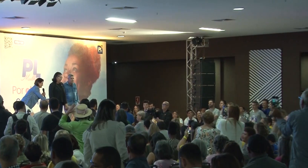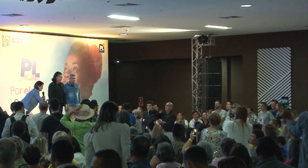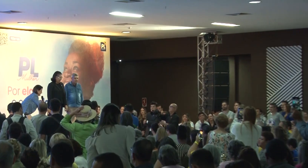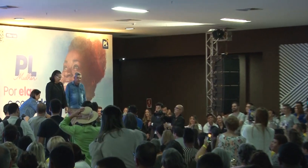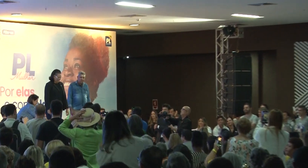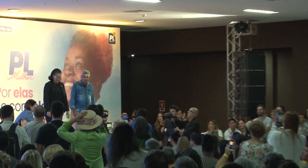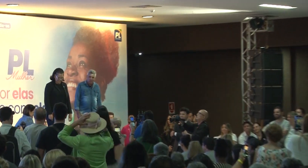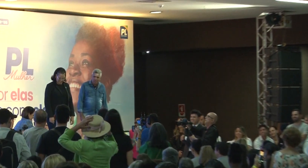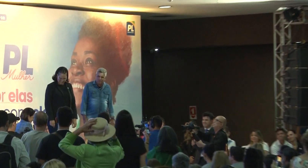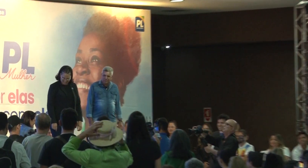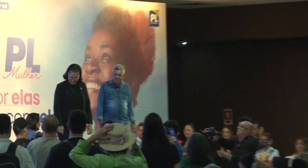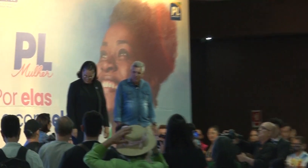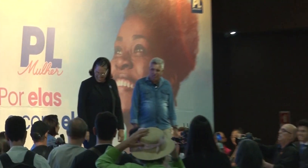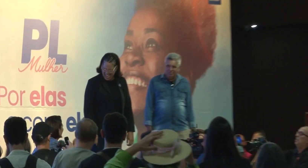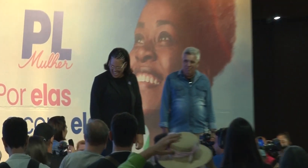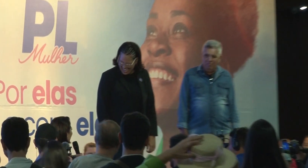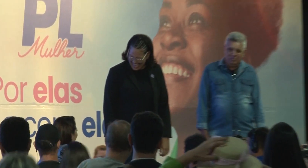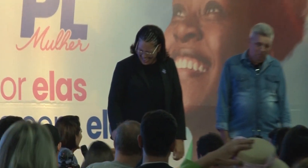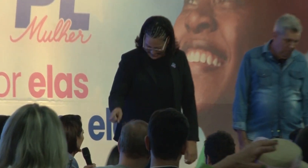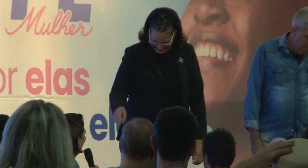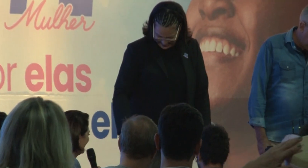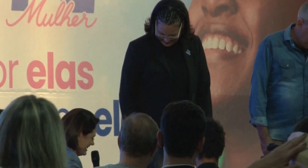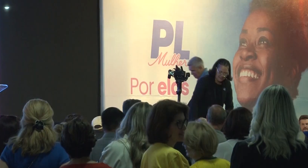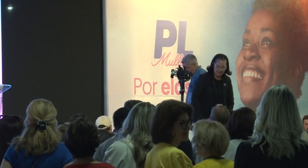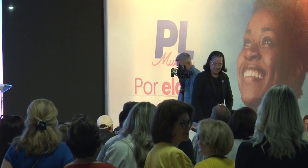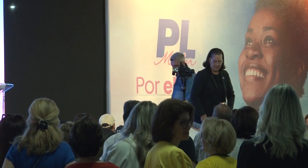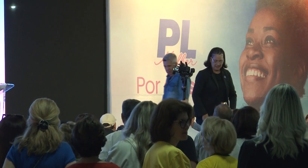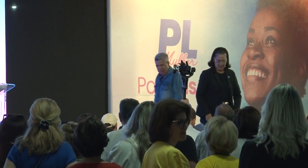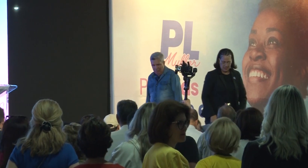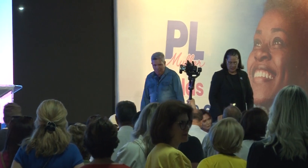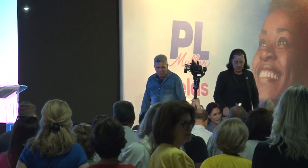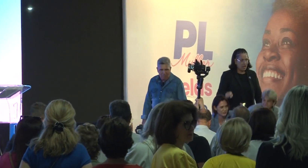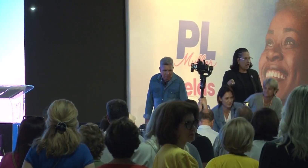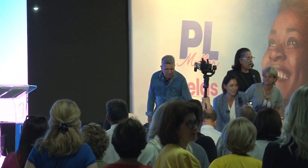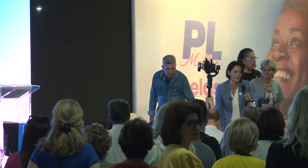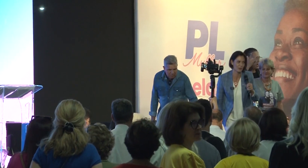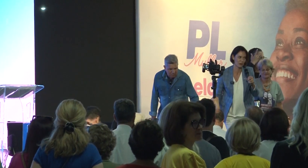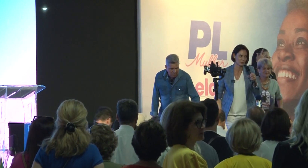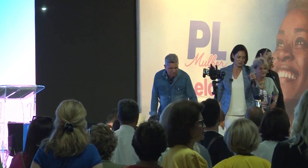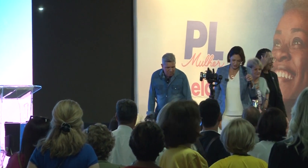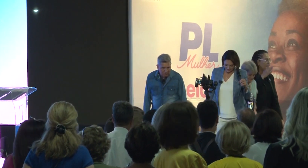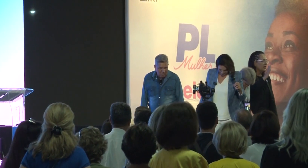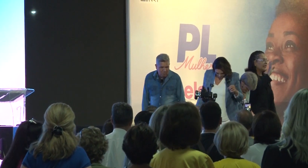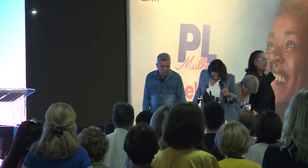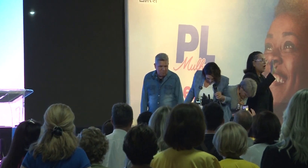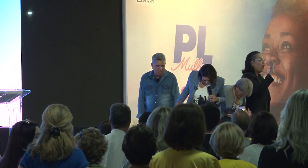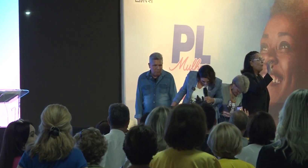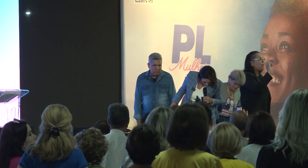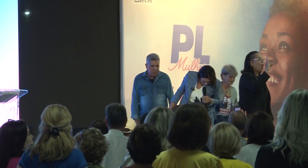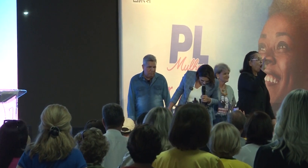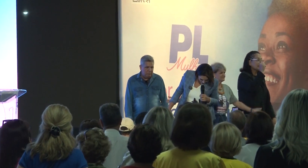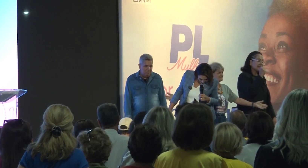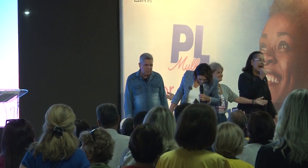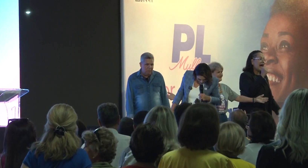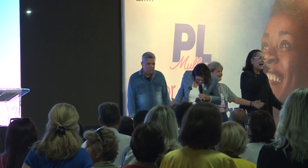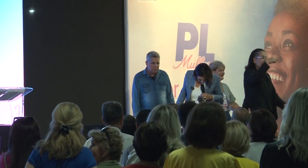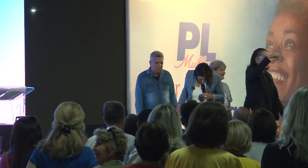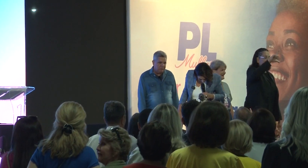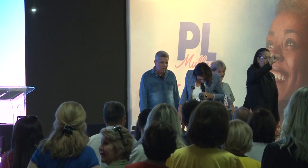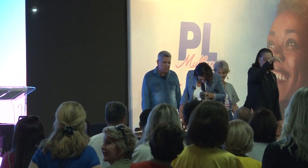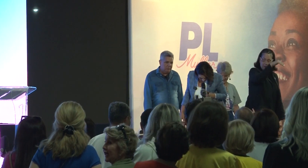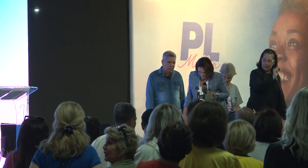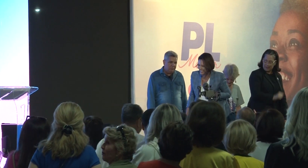Ela foi presenteada também com uma bota que representa o agro mato-grossense e devolveu autografada para a dona Edilamar, que